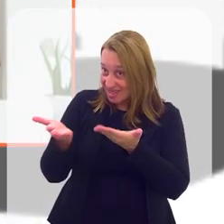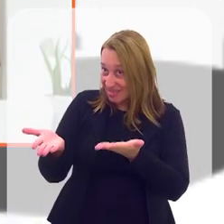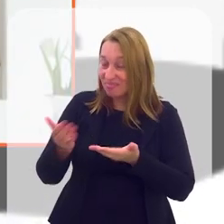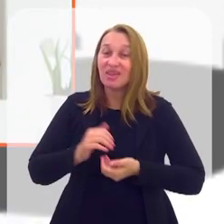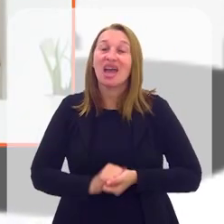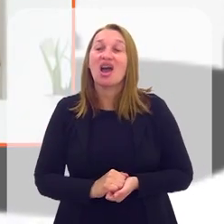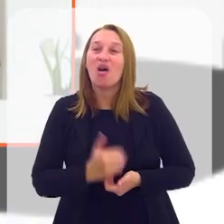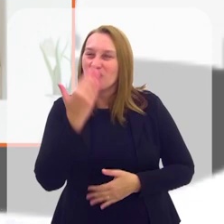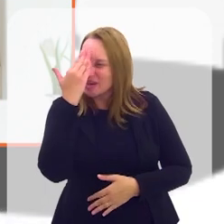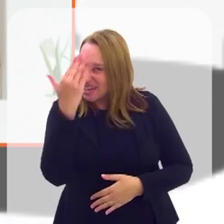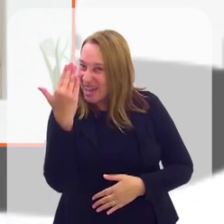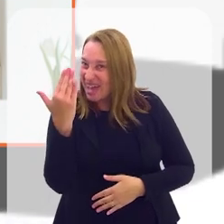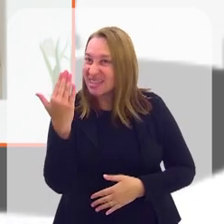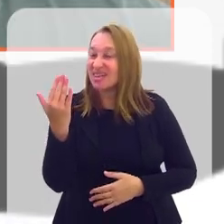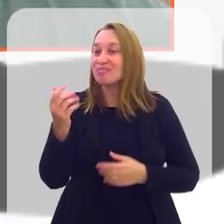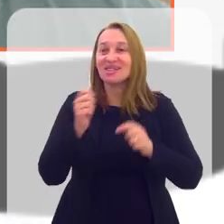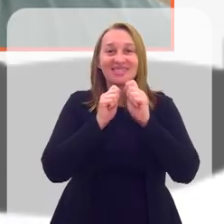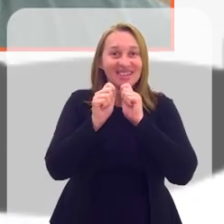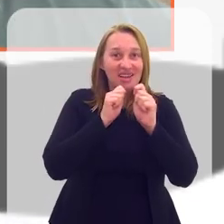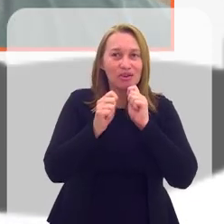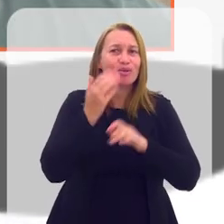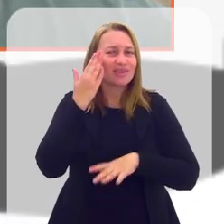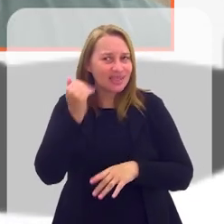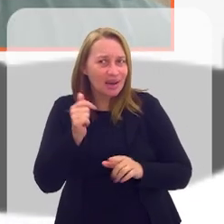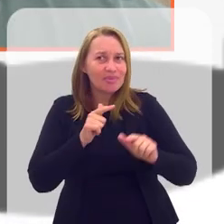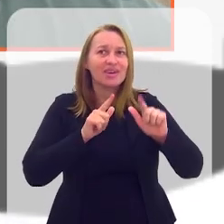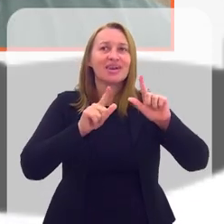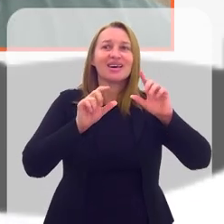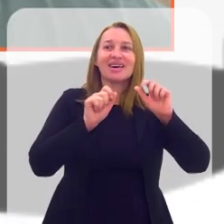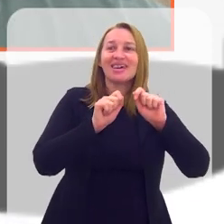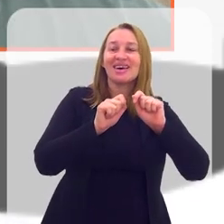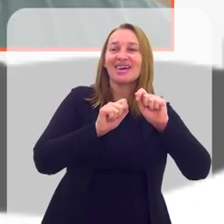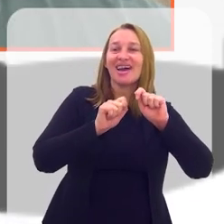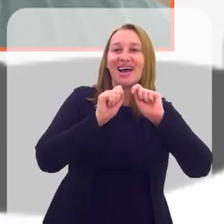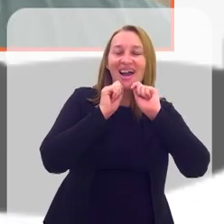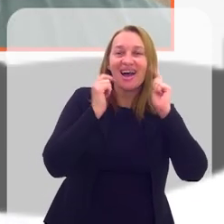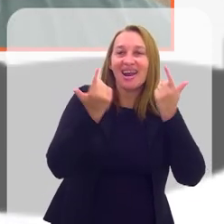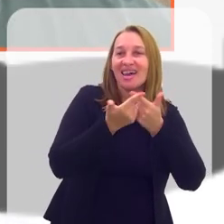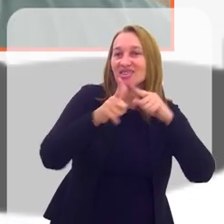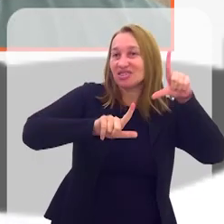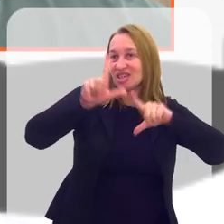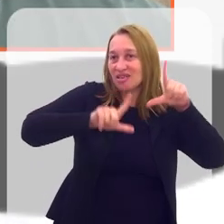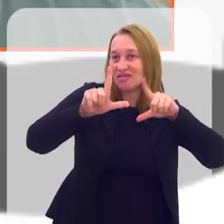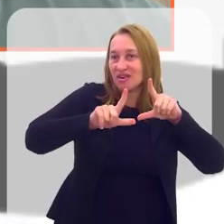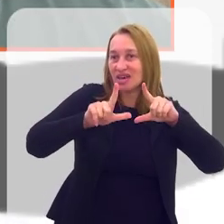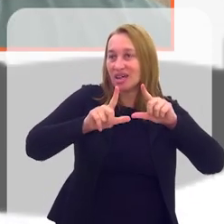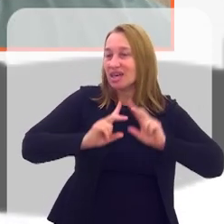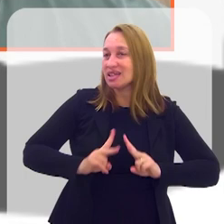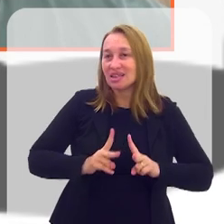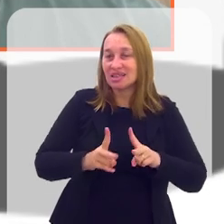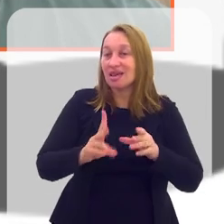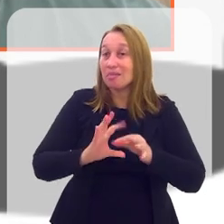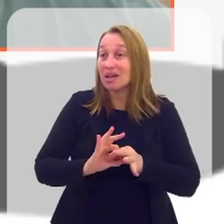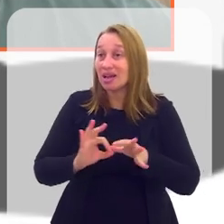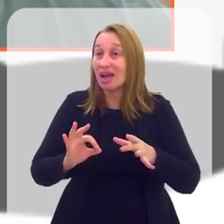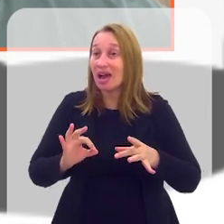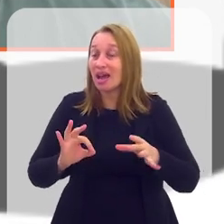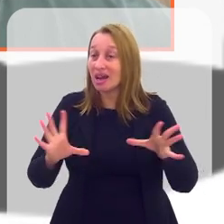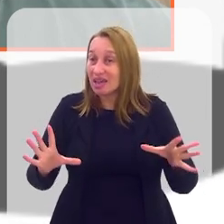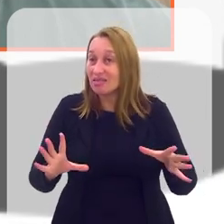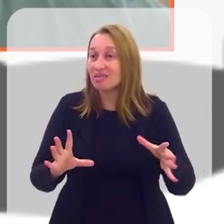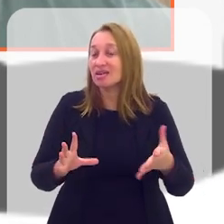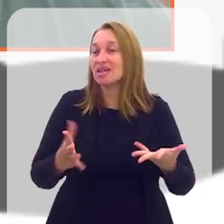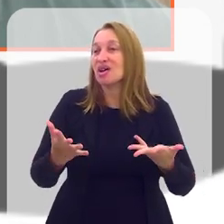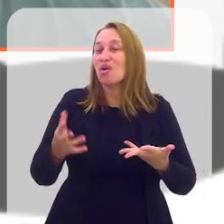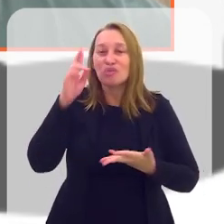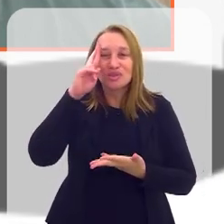seus seguidores. Muito obrigada por essa Obrigado. entrevista. O senhor sabe que a TV aqui, nós estamos com as câmeras sempre abertas para o senhor. O senhor pode voltar assim que o senhor